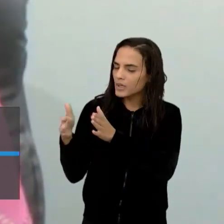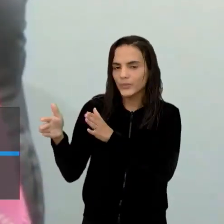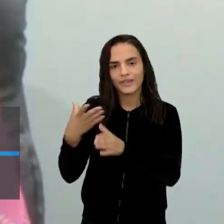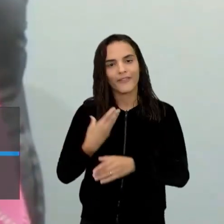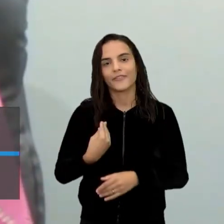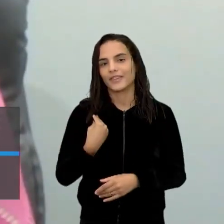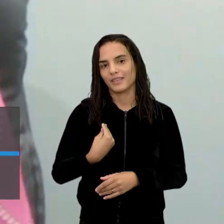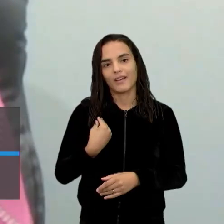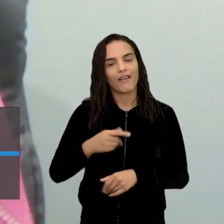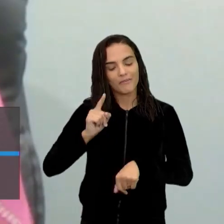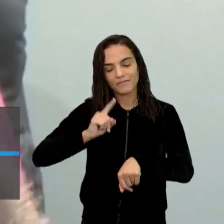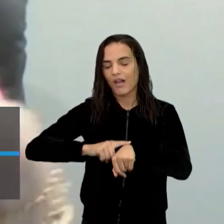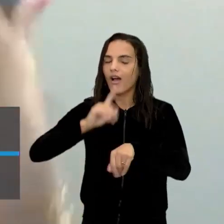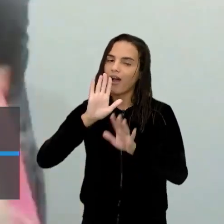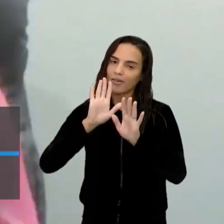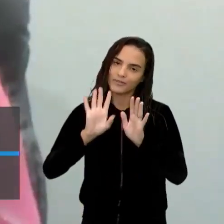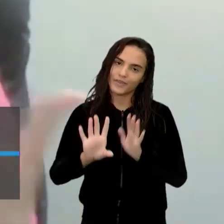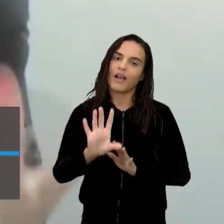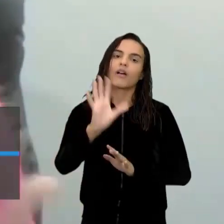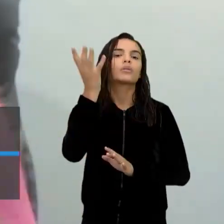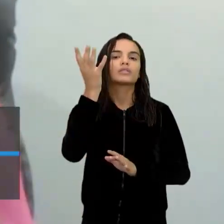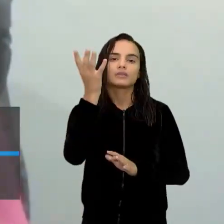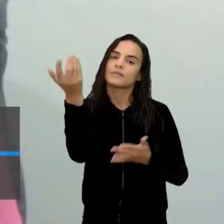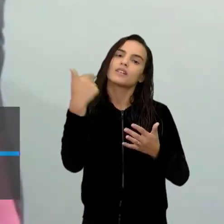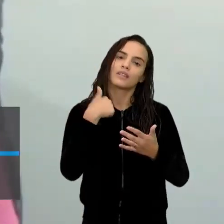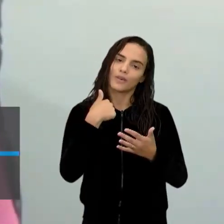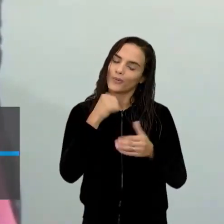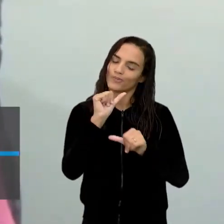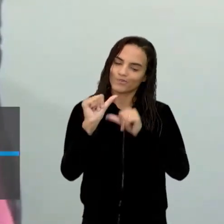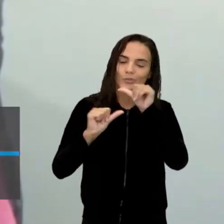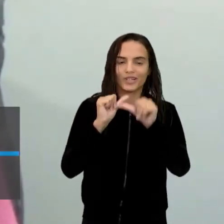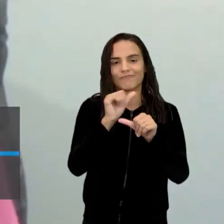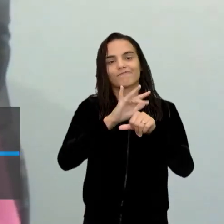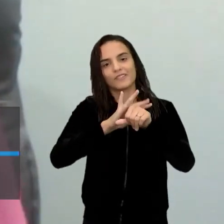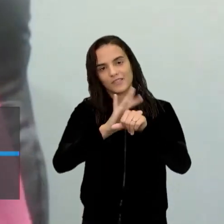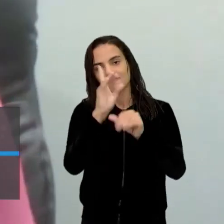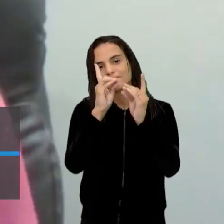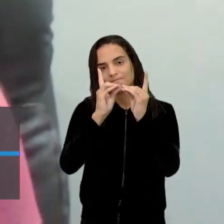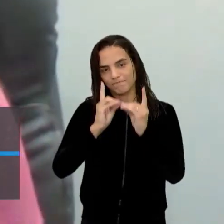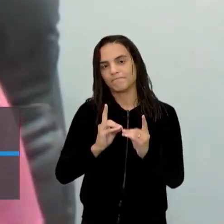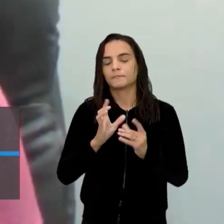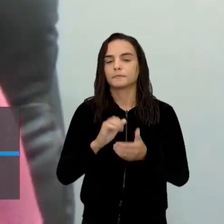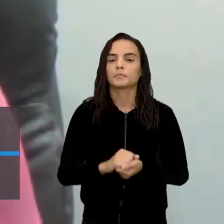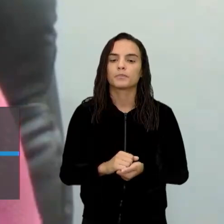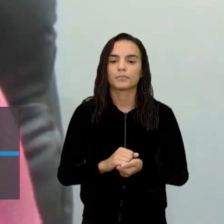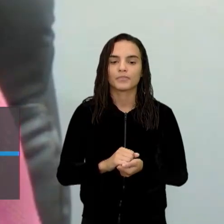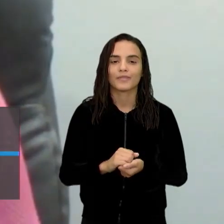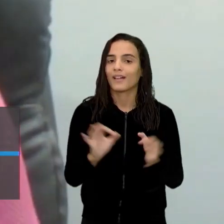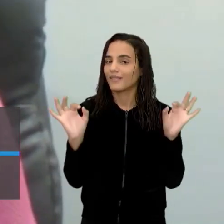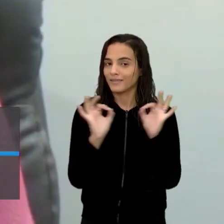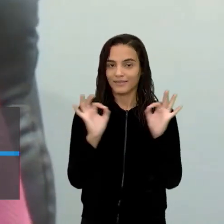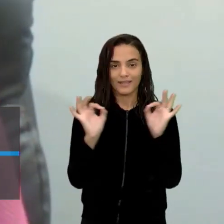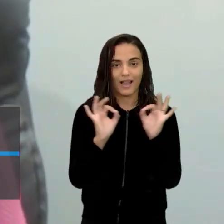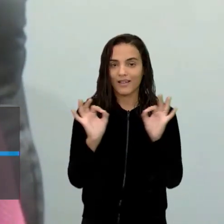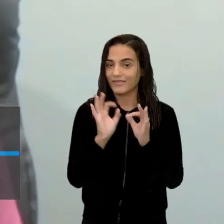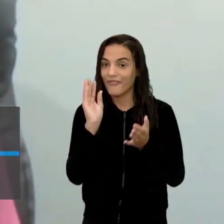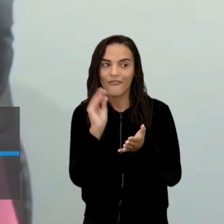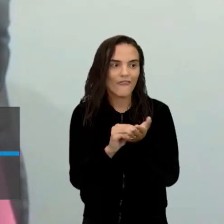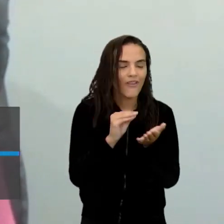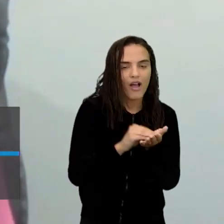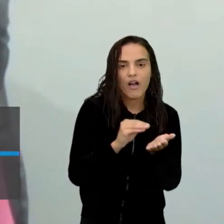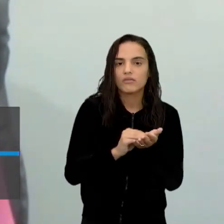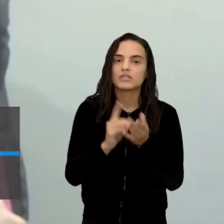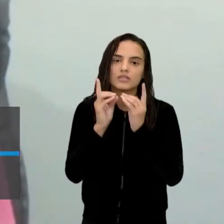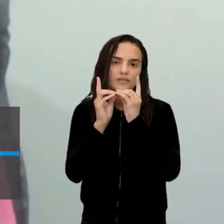na minha vida e eu me tornei um deficiente, né? E tudo. Então, ninguém está isento de se tornar